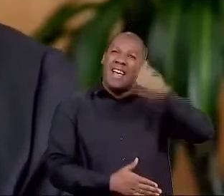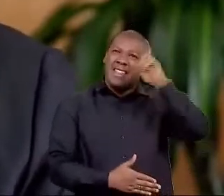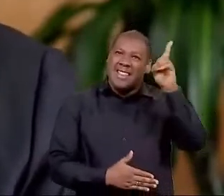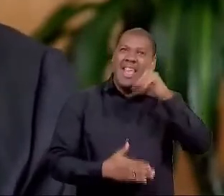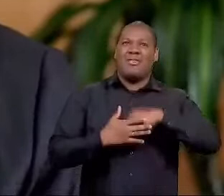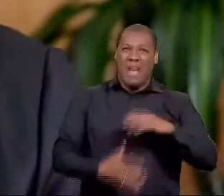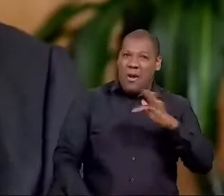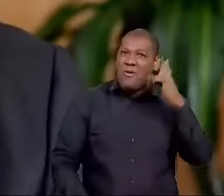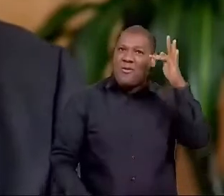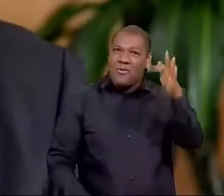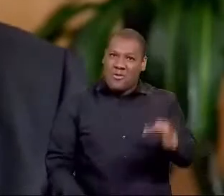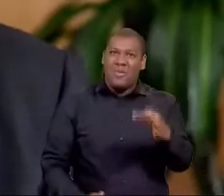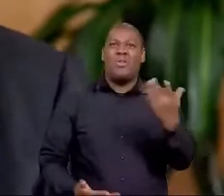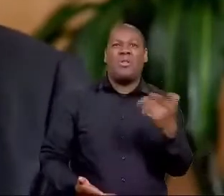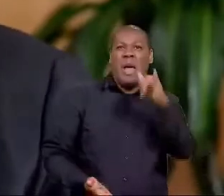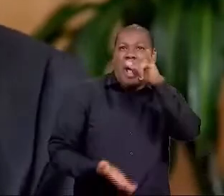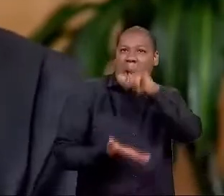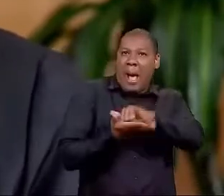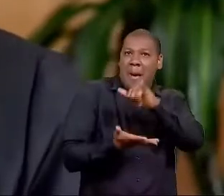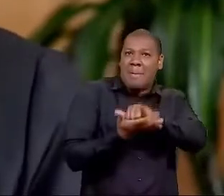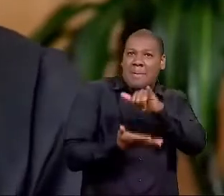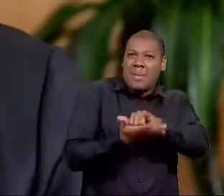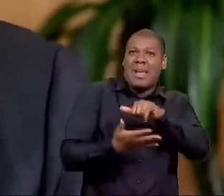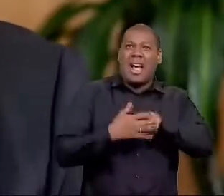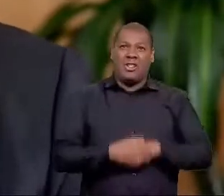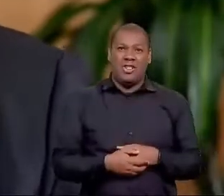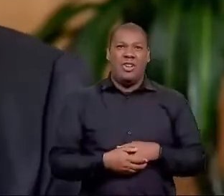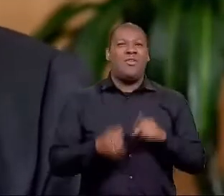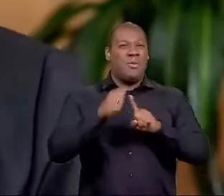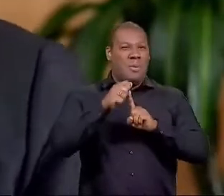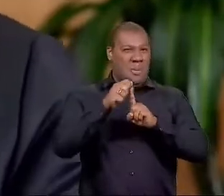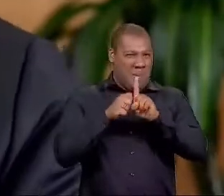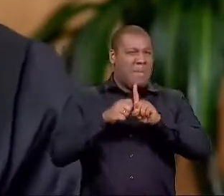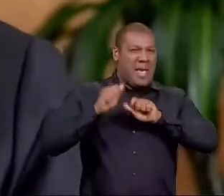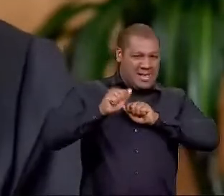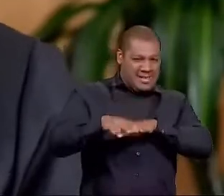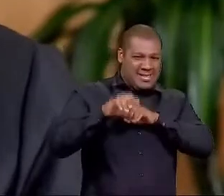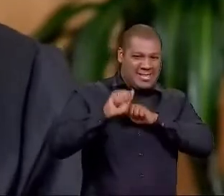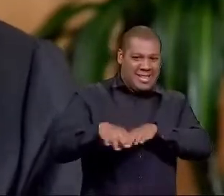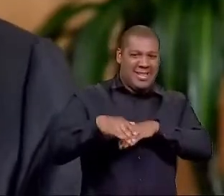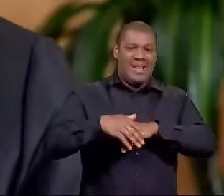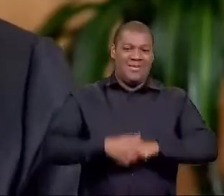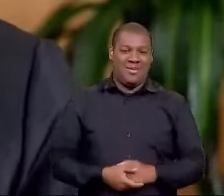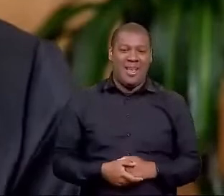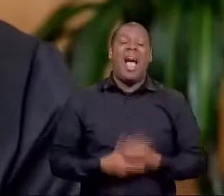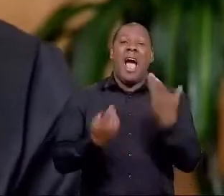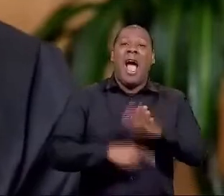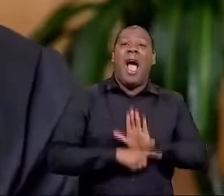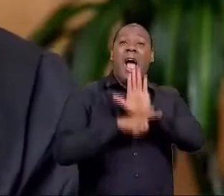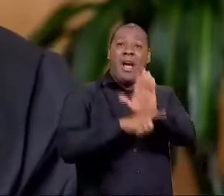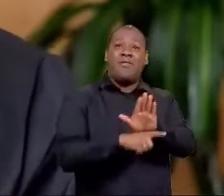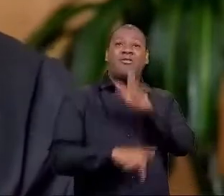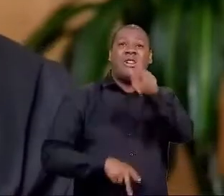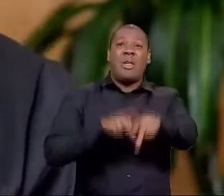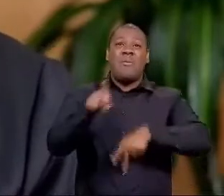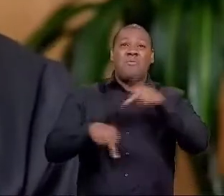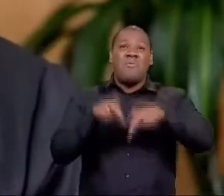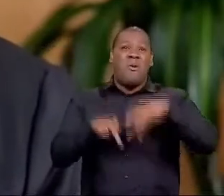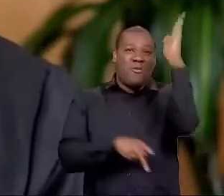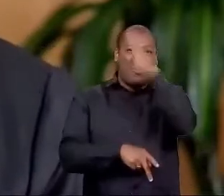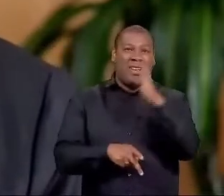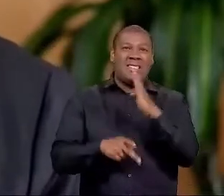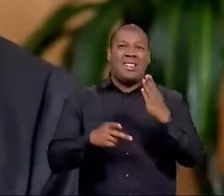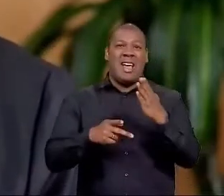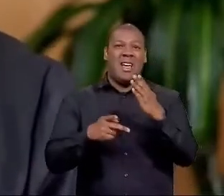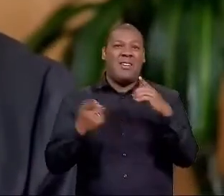varejo em setembro, eu acho que nós vamos libertar milhões de brasileiros que vão poder voltar ao